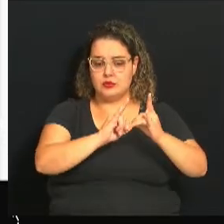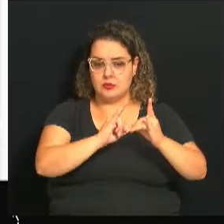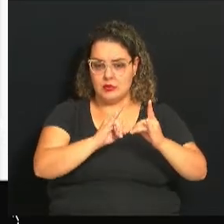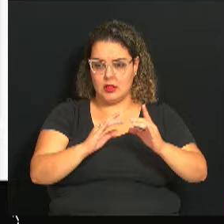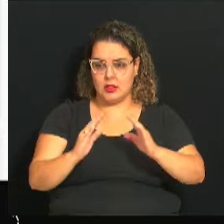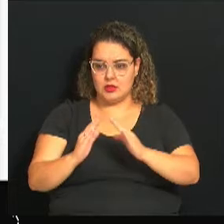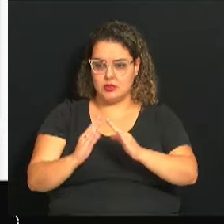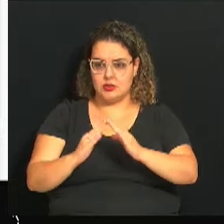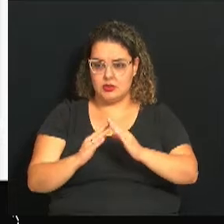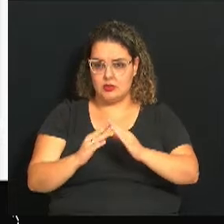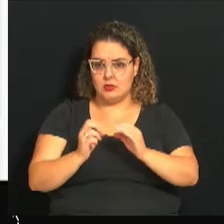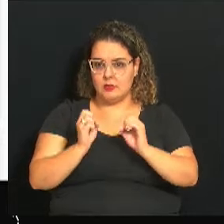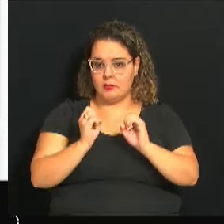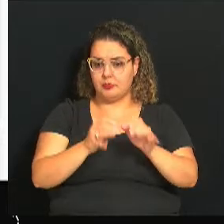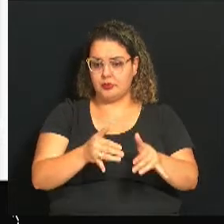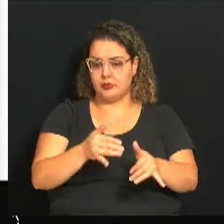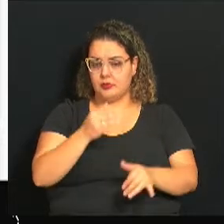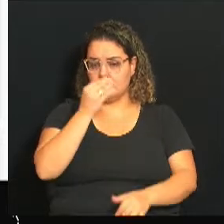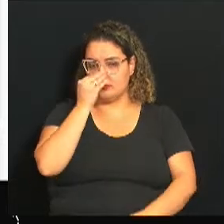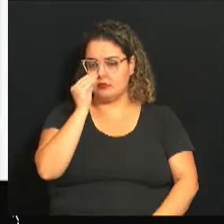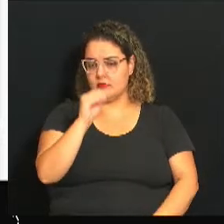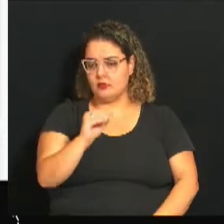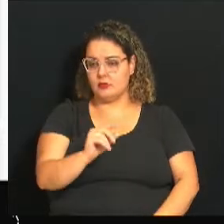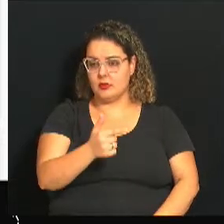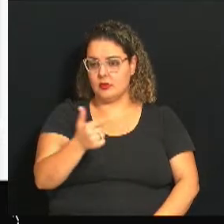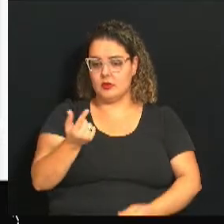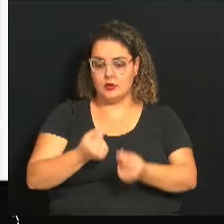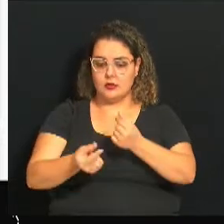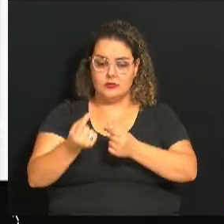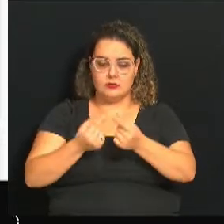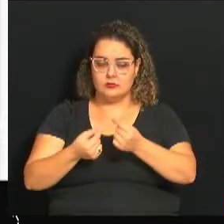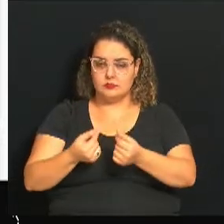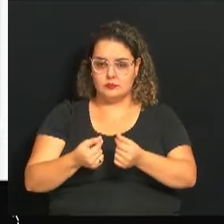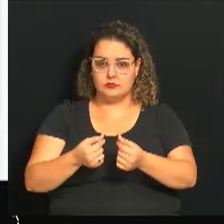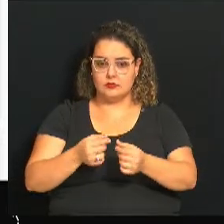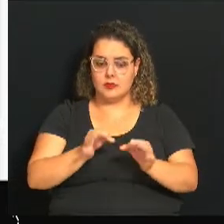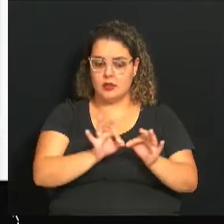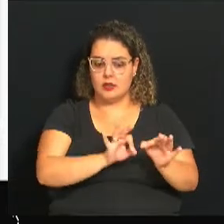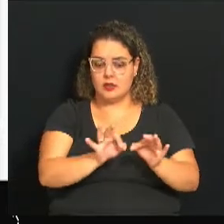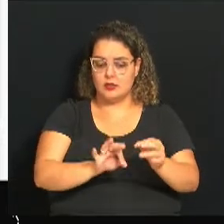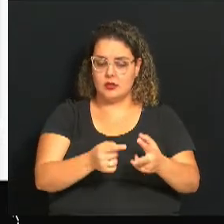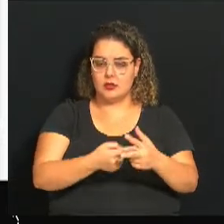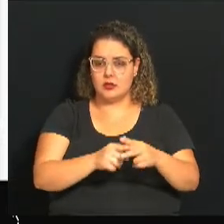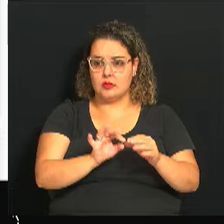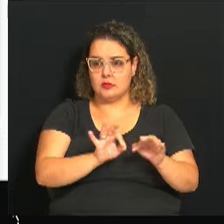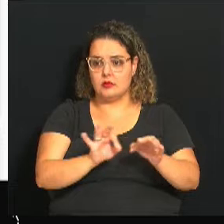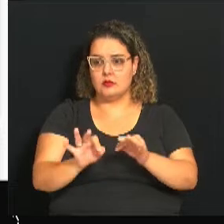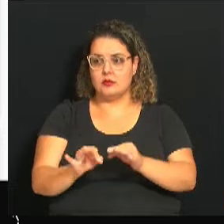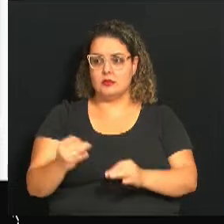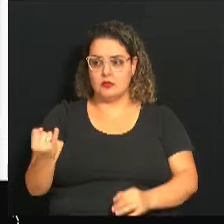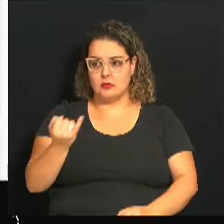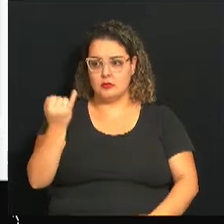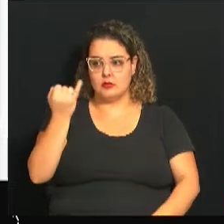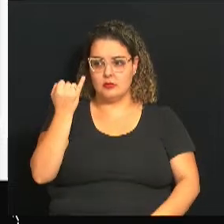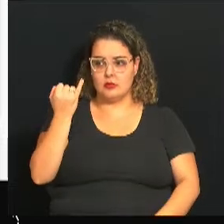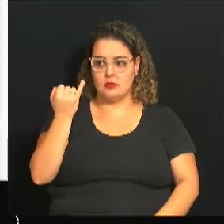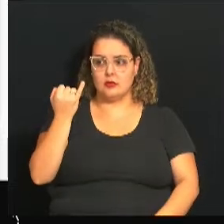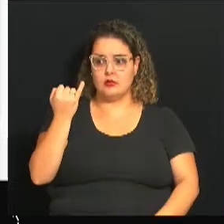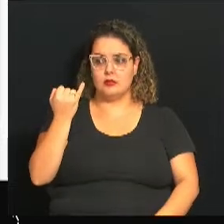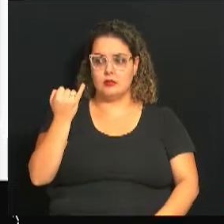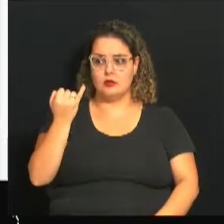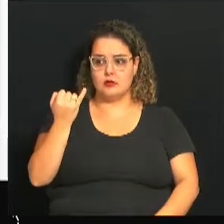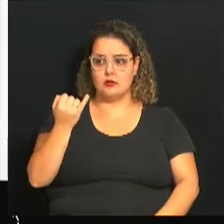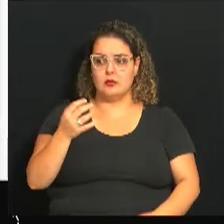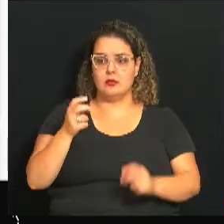sem recursos para recuperá-los. E há um instrumento que a gente entende importante, além da questão da venda